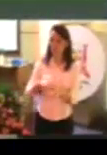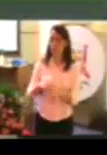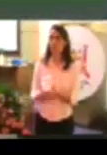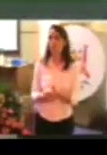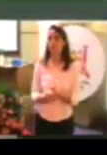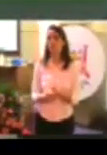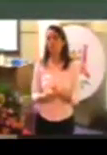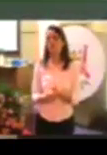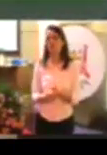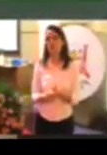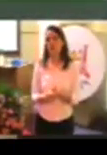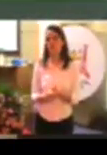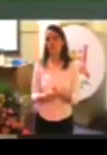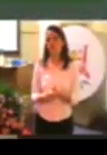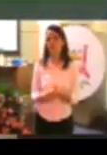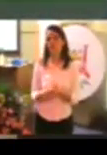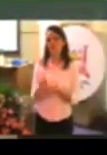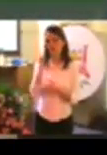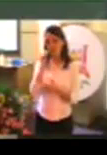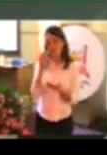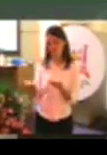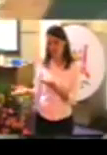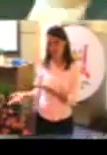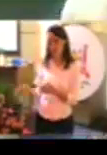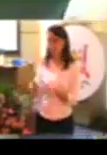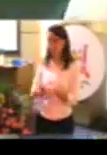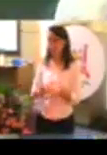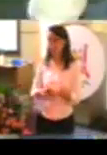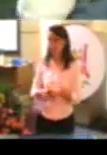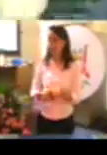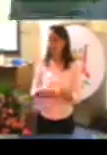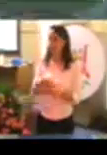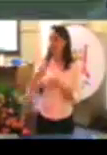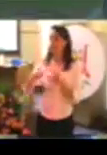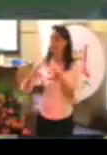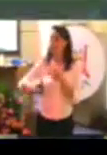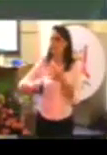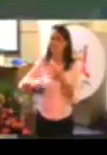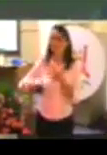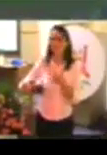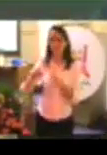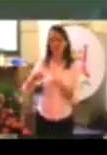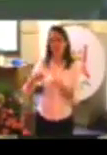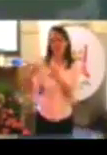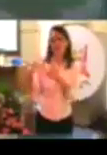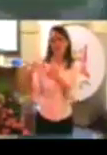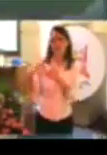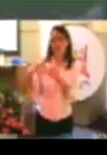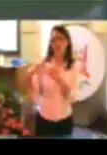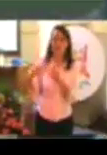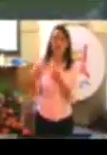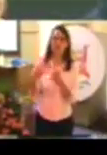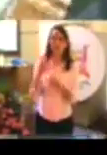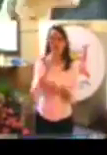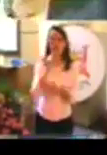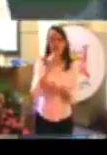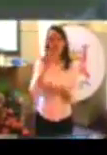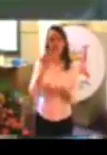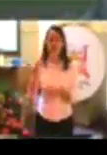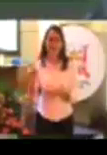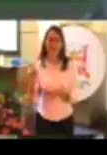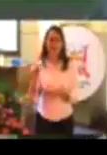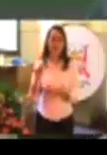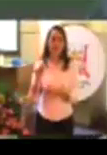representada pela secretária que tem aqui, mas e outras instituições. O Sistema S, por exemplo, é um